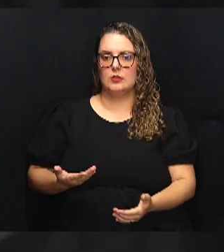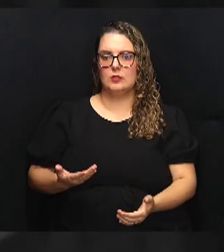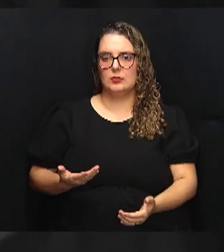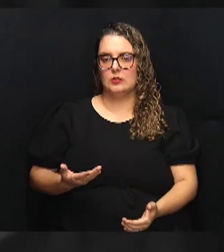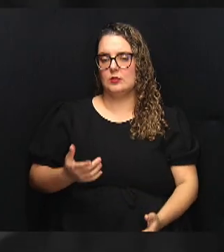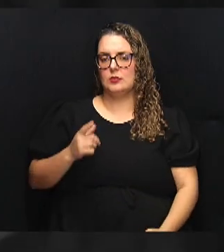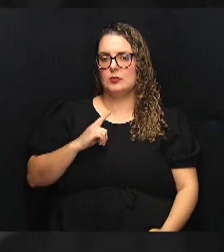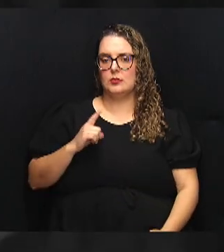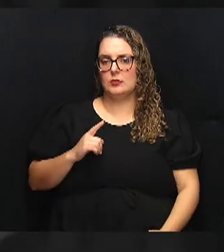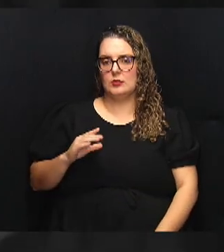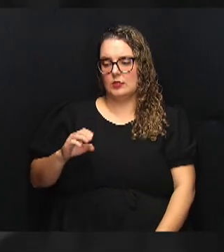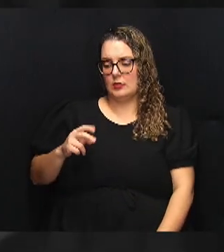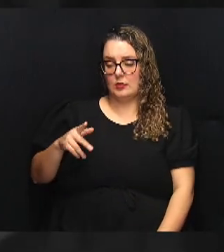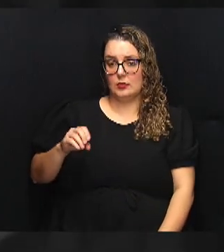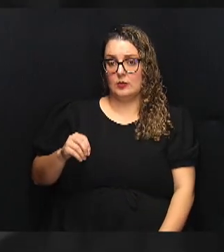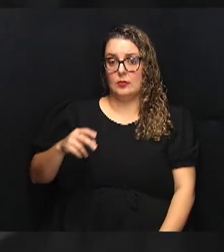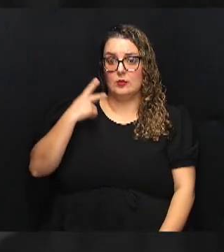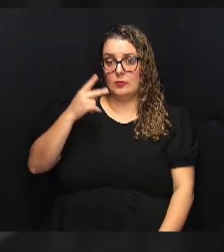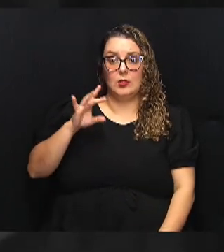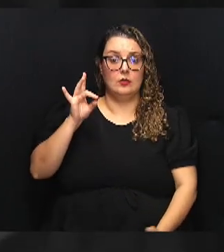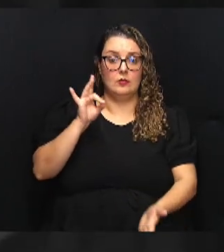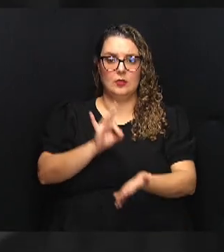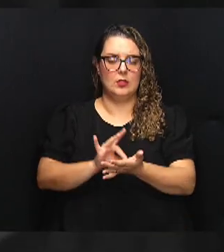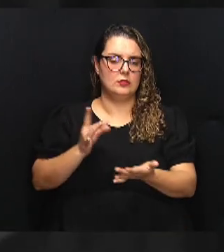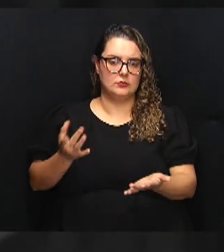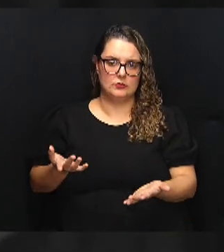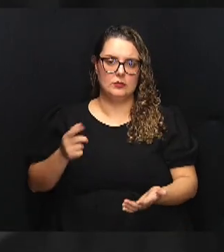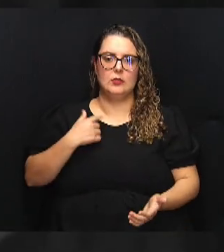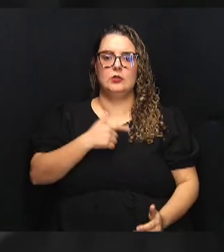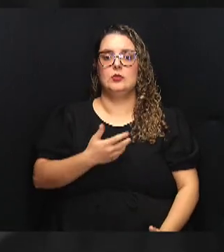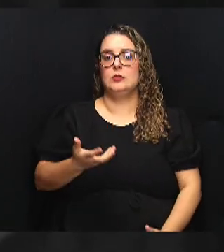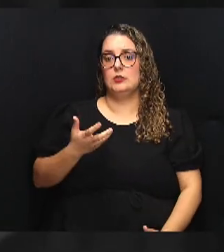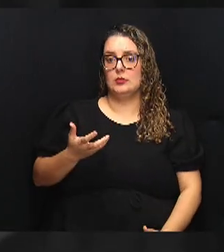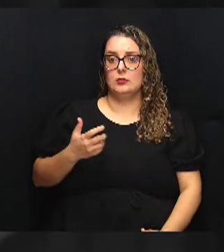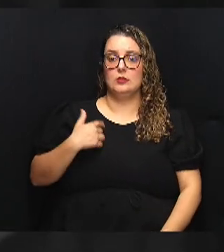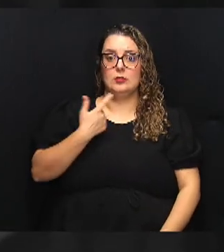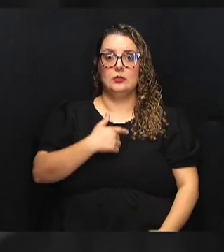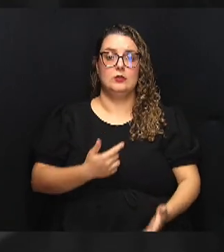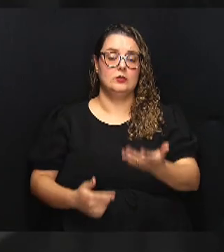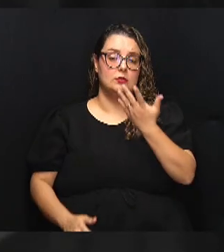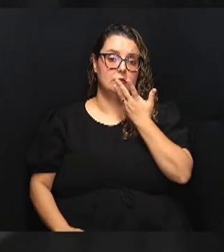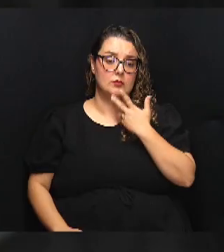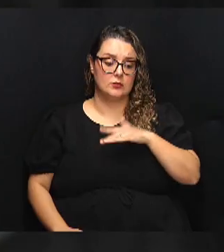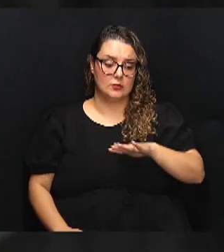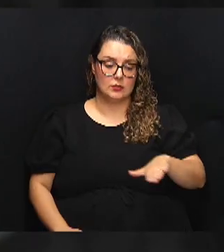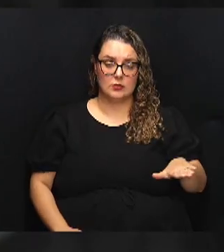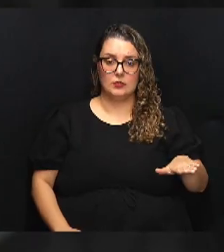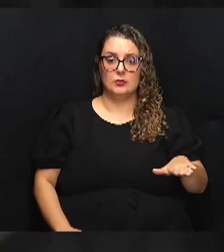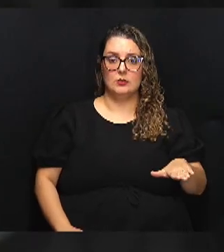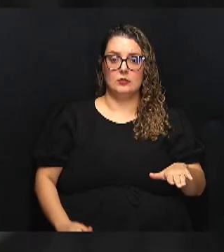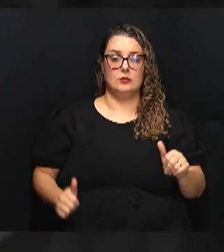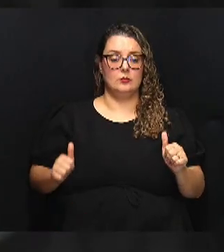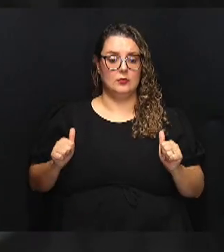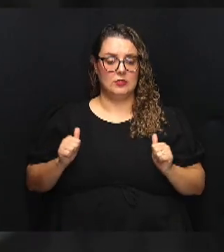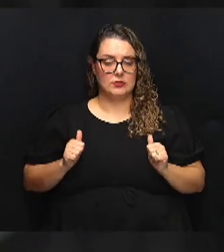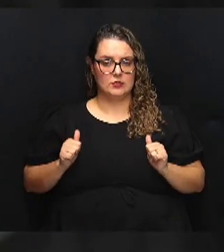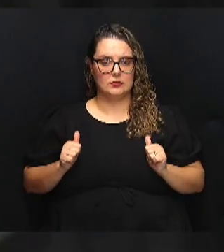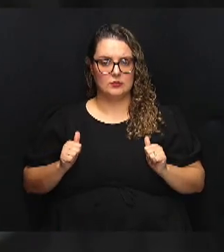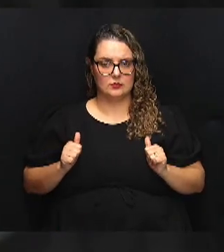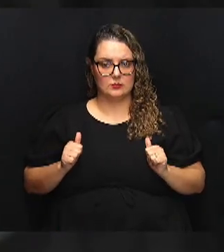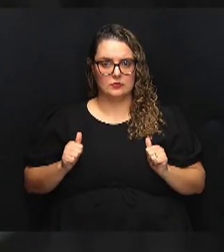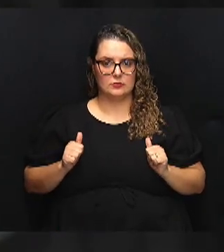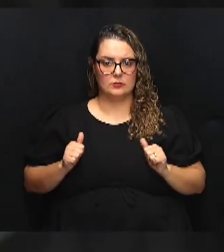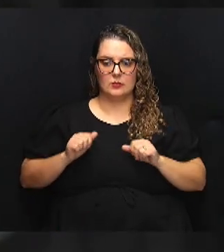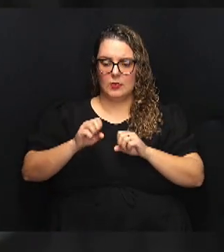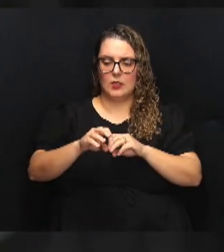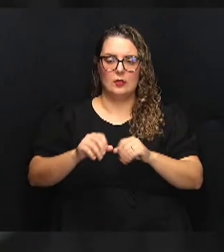que tenha cunho político, fato, né? A gente quer que as nossas crianças sejam educadas de forma imparcial, né? A gente